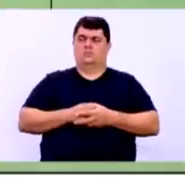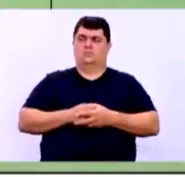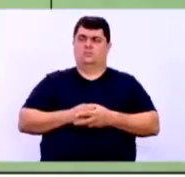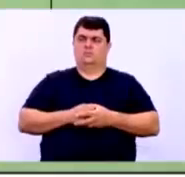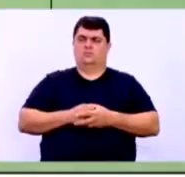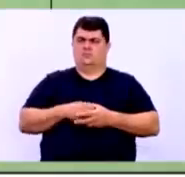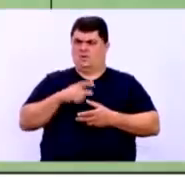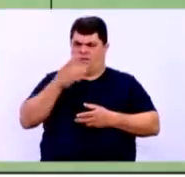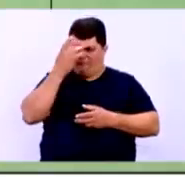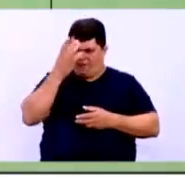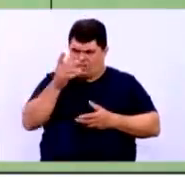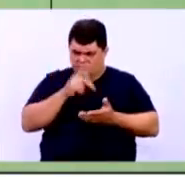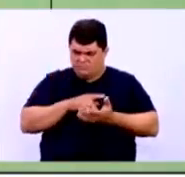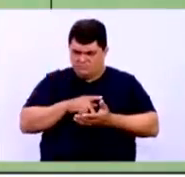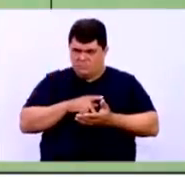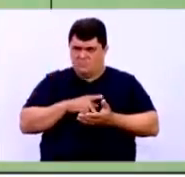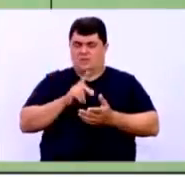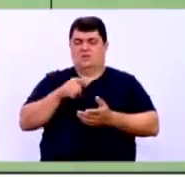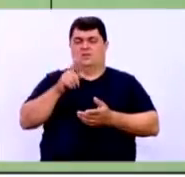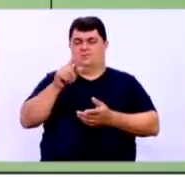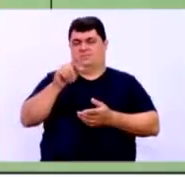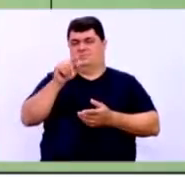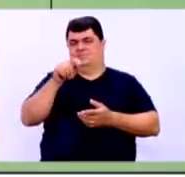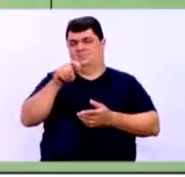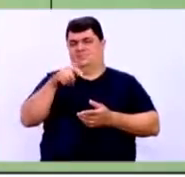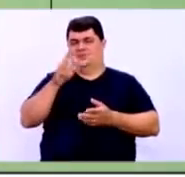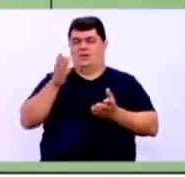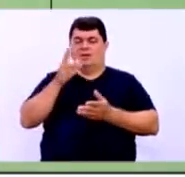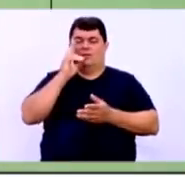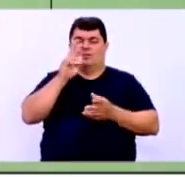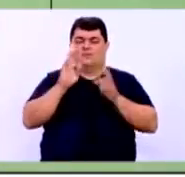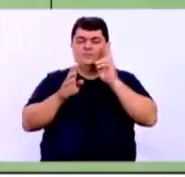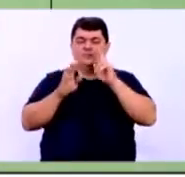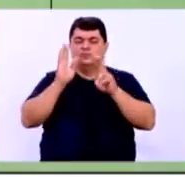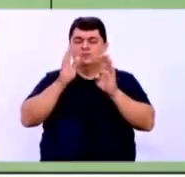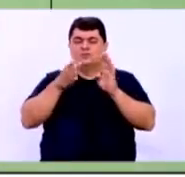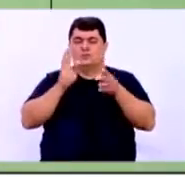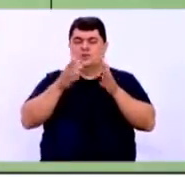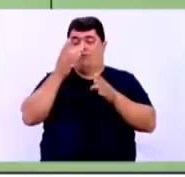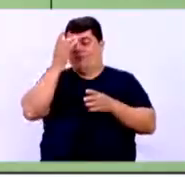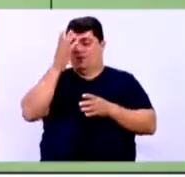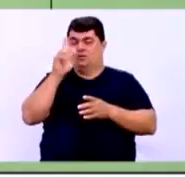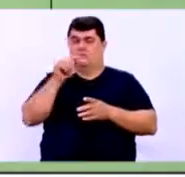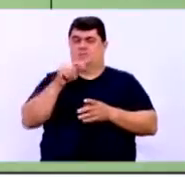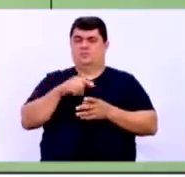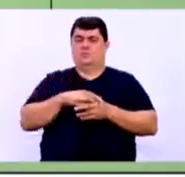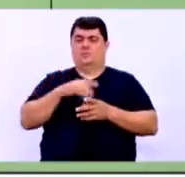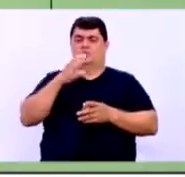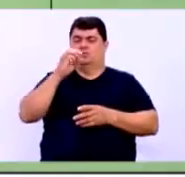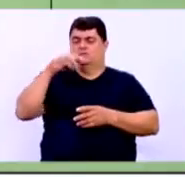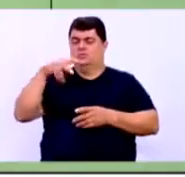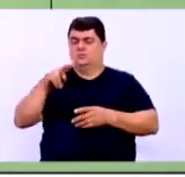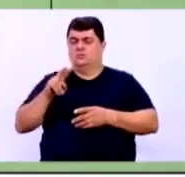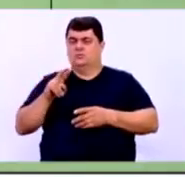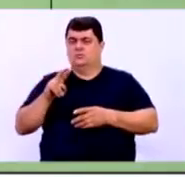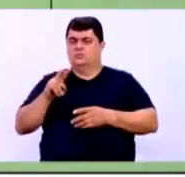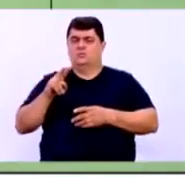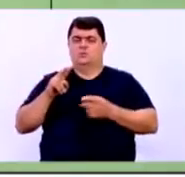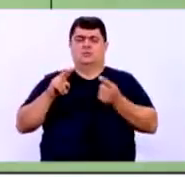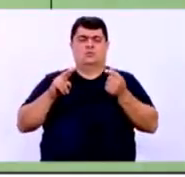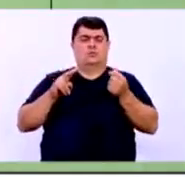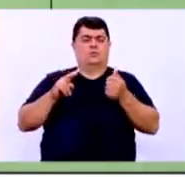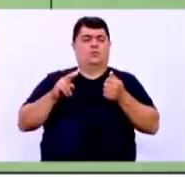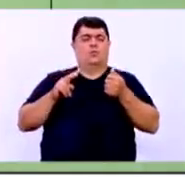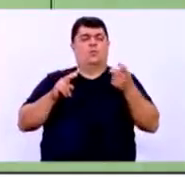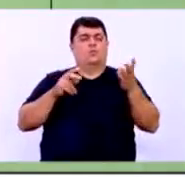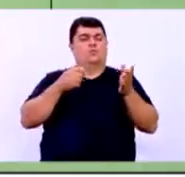É tão fácil assim? É, gente. Agora que vocês já viram, deram o primeiro passo, é fácil. Qual é o CMV? Qual é o custo da